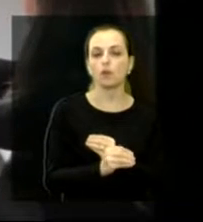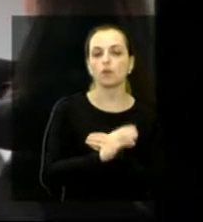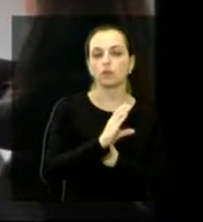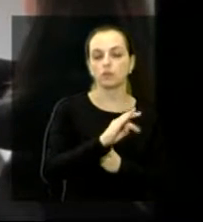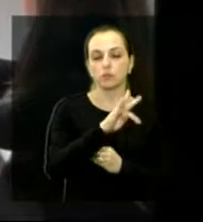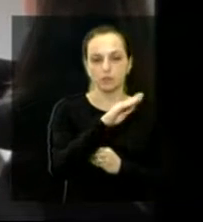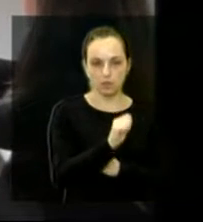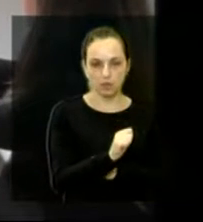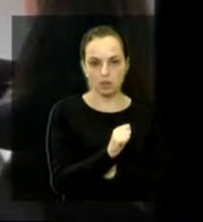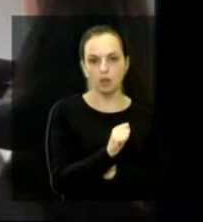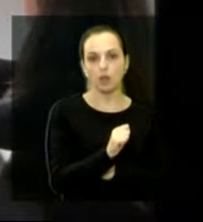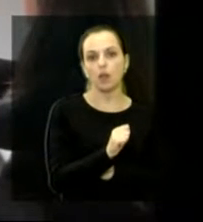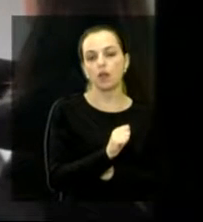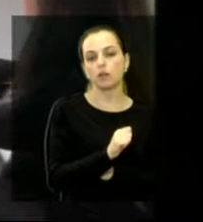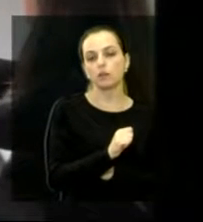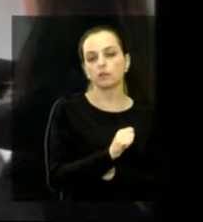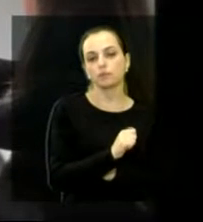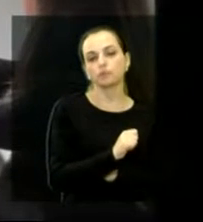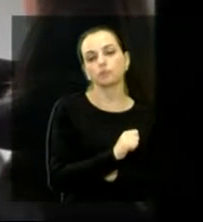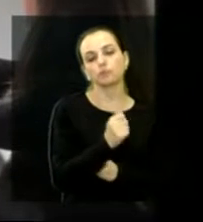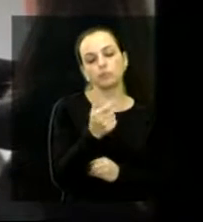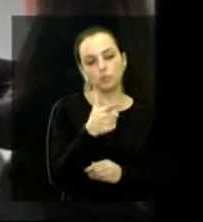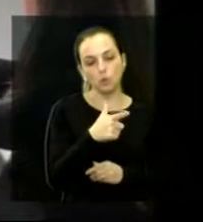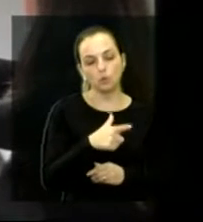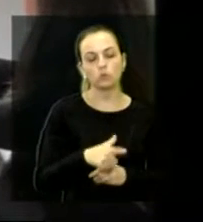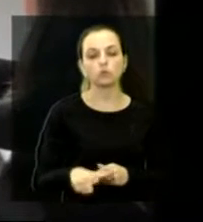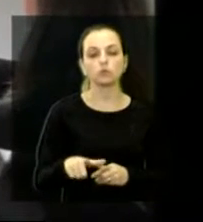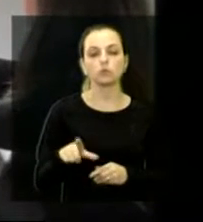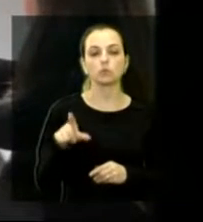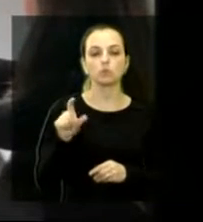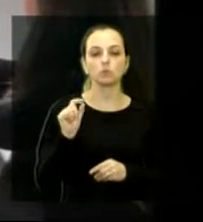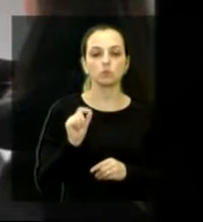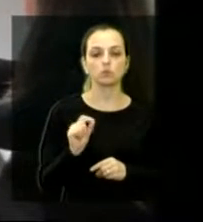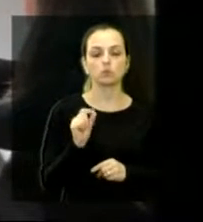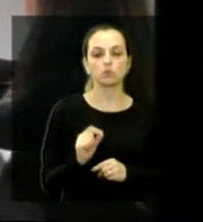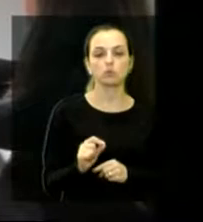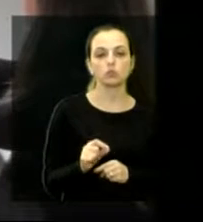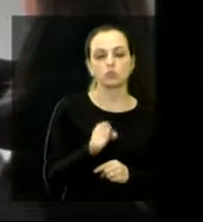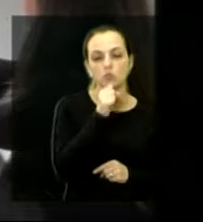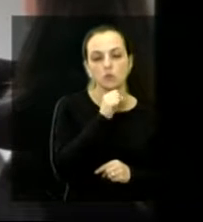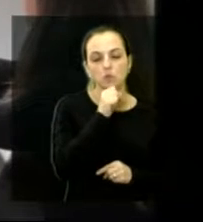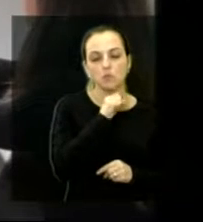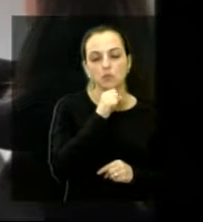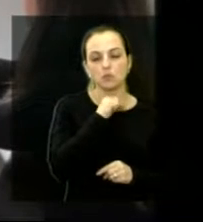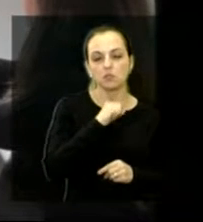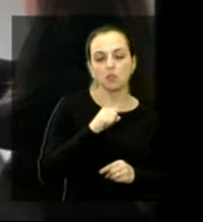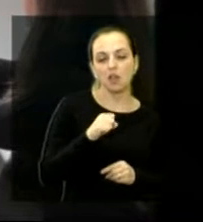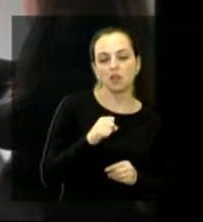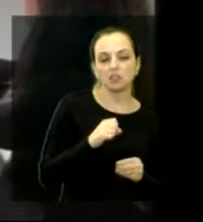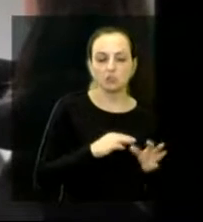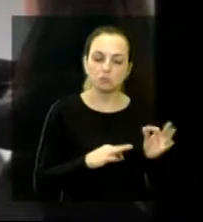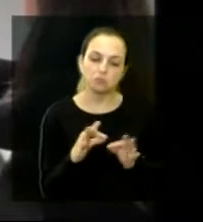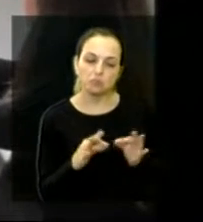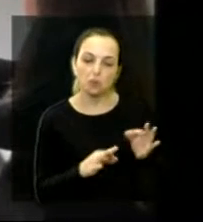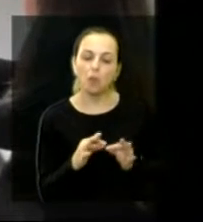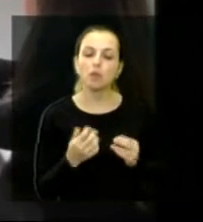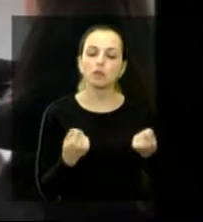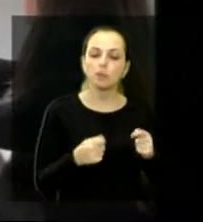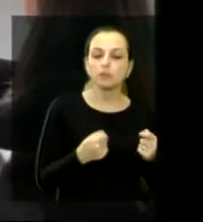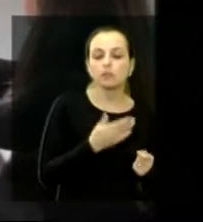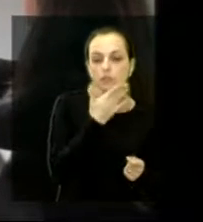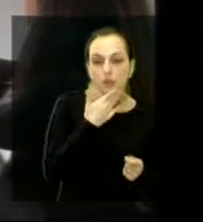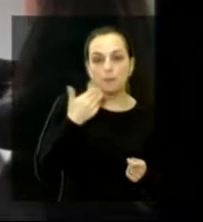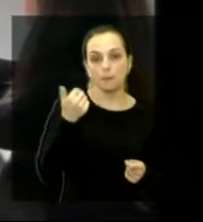CTA, as operadoras, continuam ainda naquela sistema antigo de remendo para cá, remendo para lá, e eu acho que